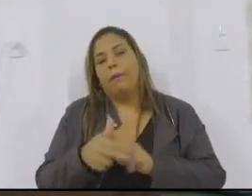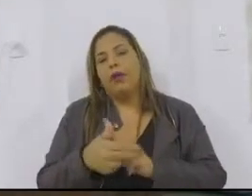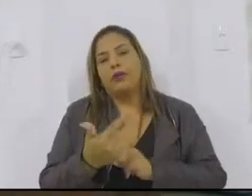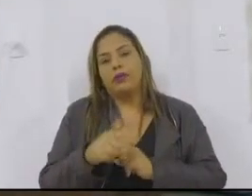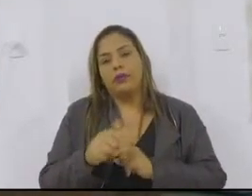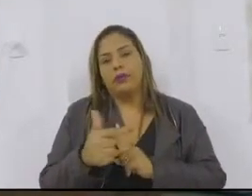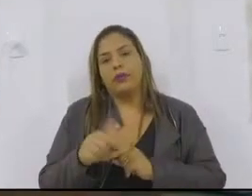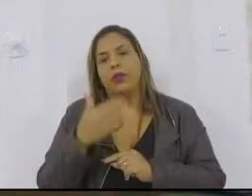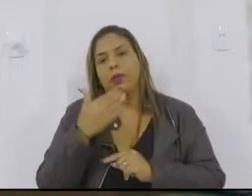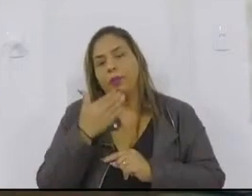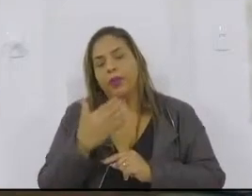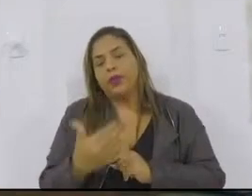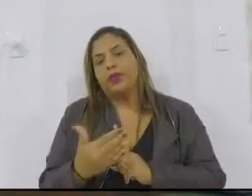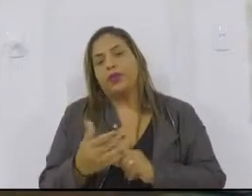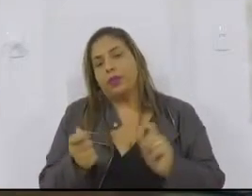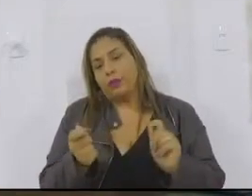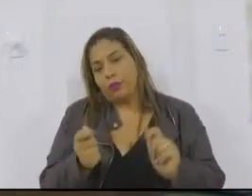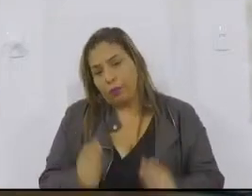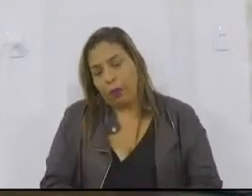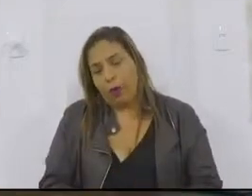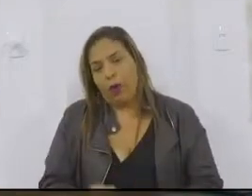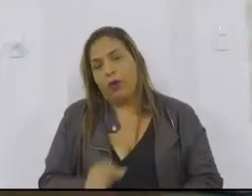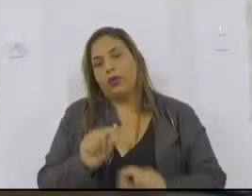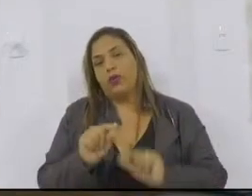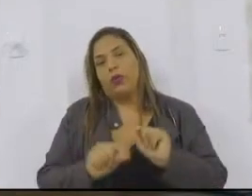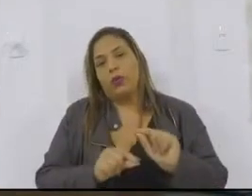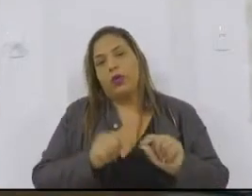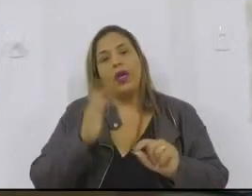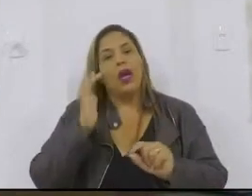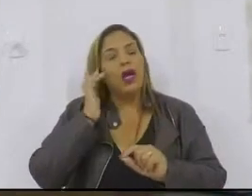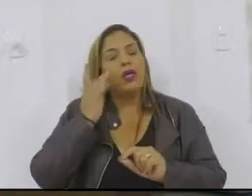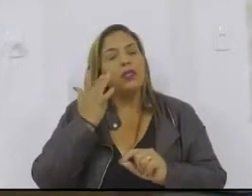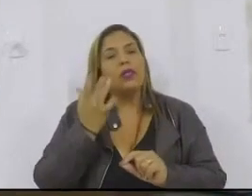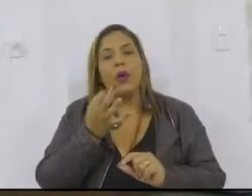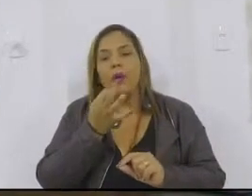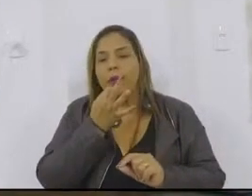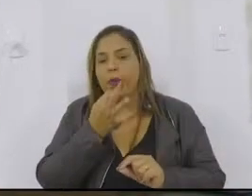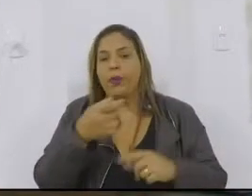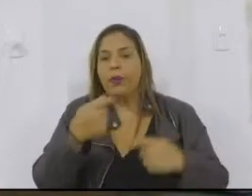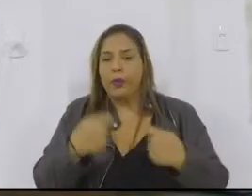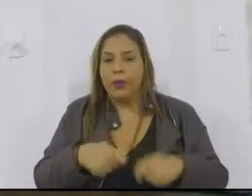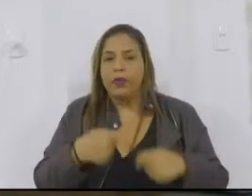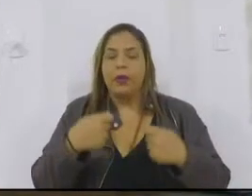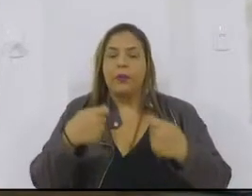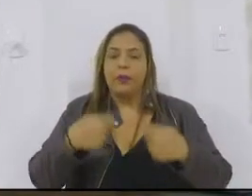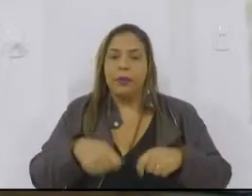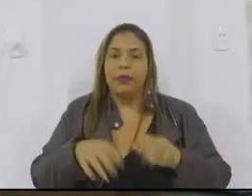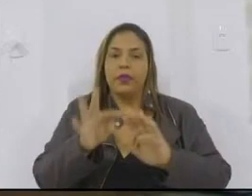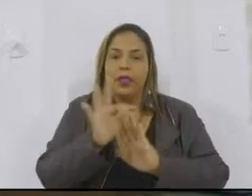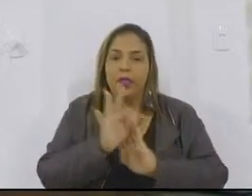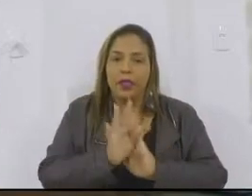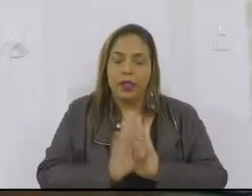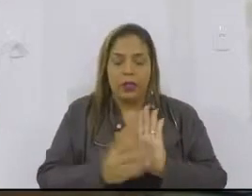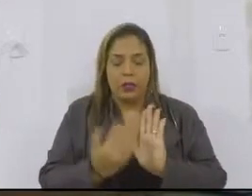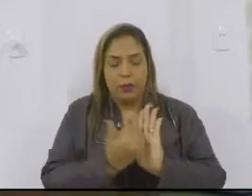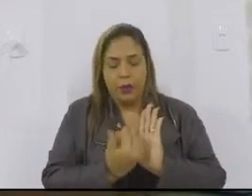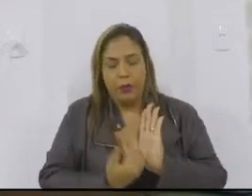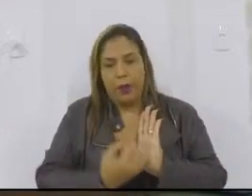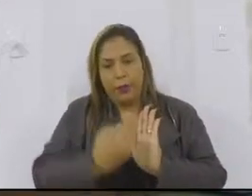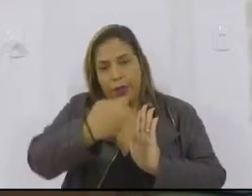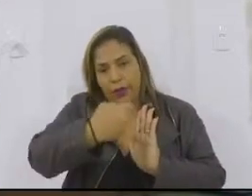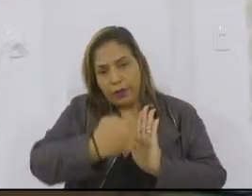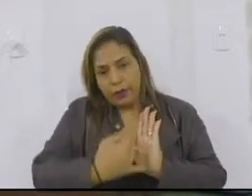as devidas suplementações que achar necessárias. Resta declarado no anexo da mensagem o detalhamento do remanejamento da dotação,